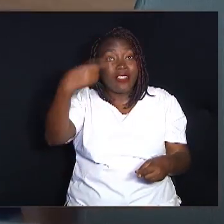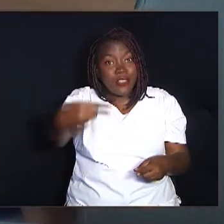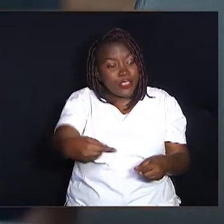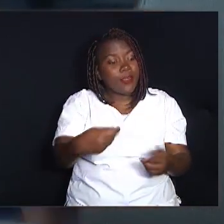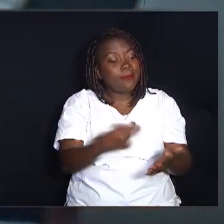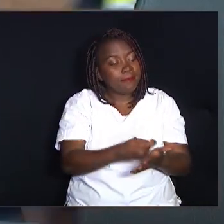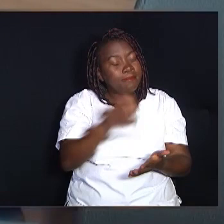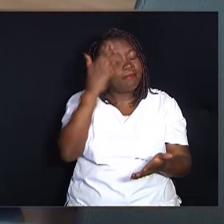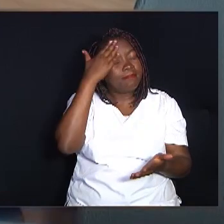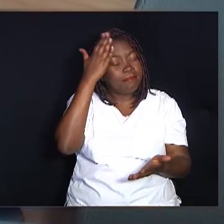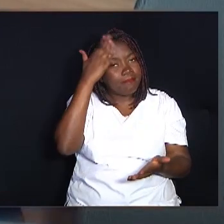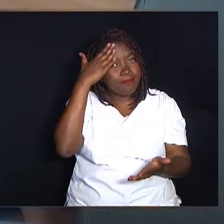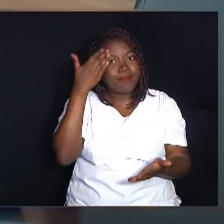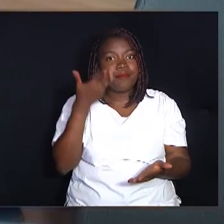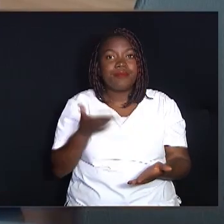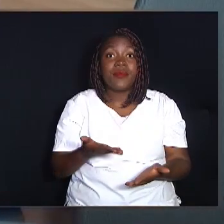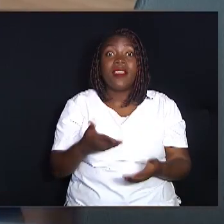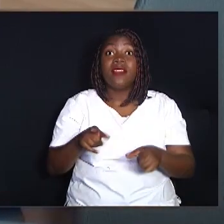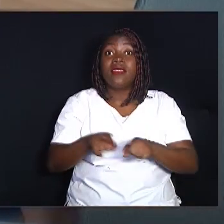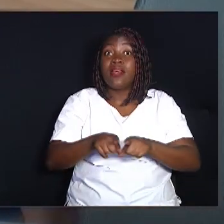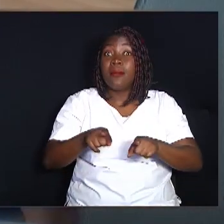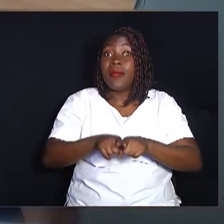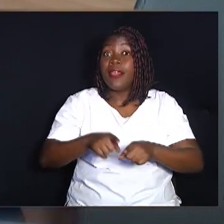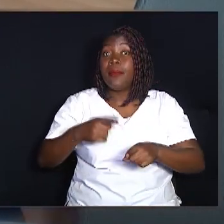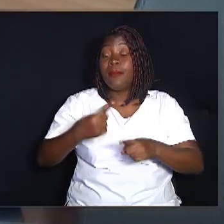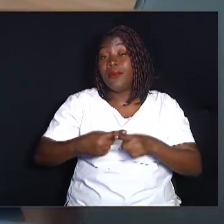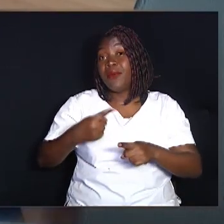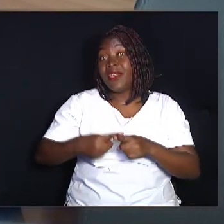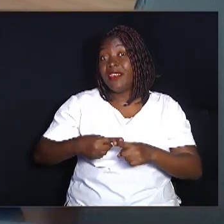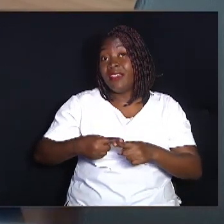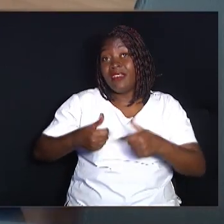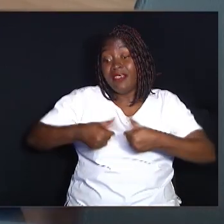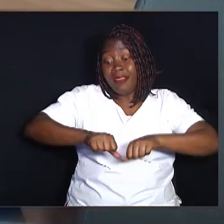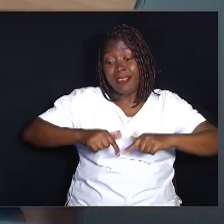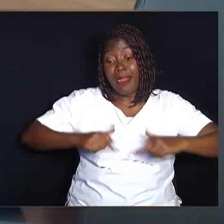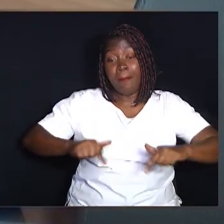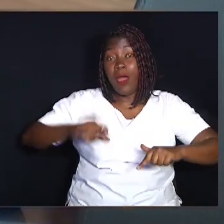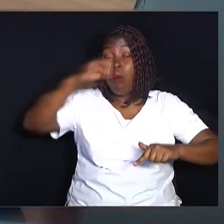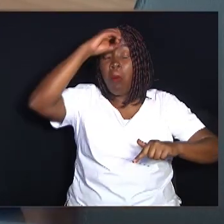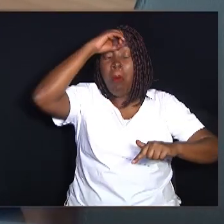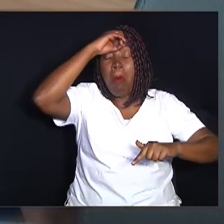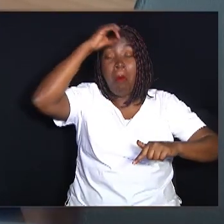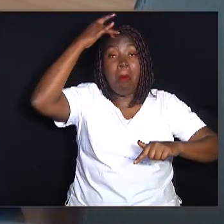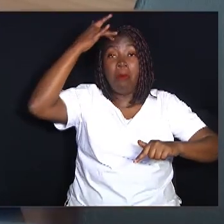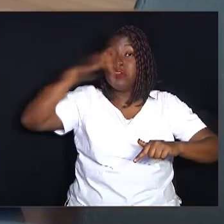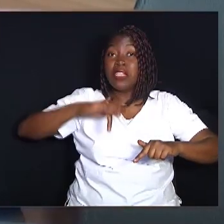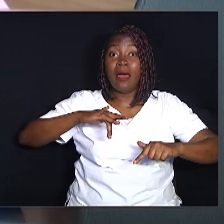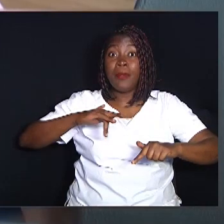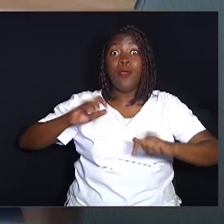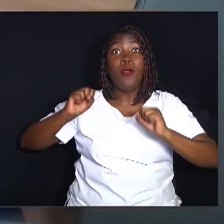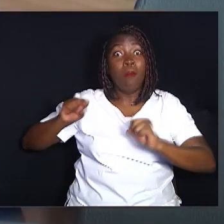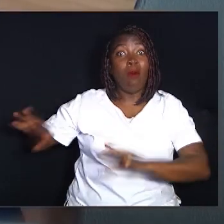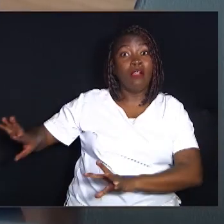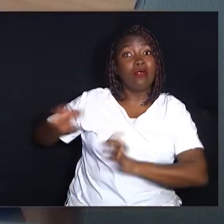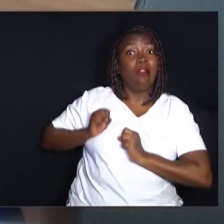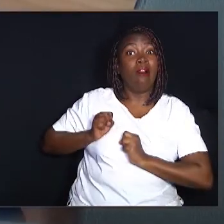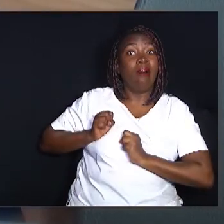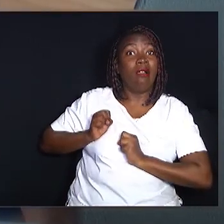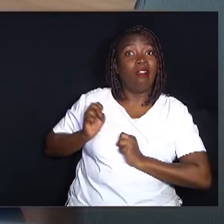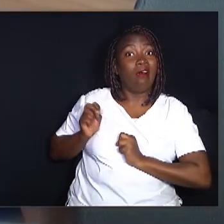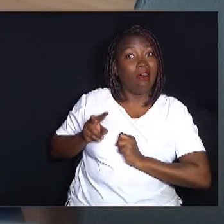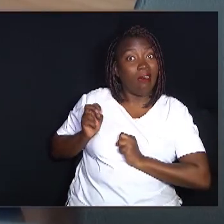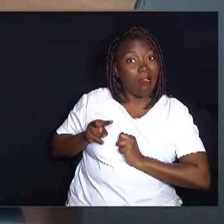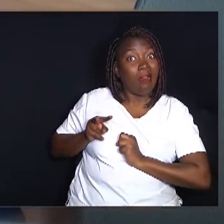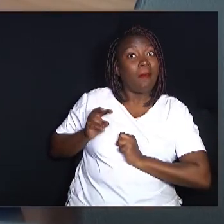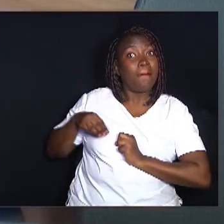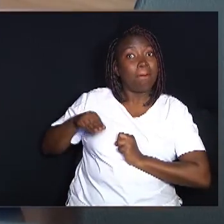disso, né, também, porque estão ali trabalhando e muitas vezes não sabem que podem estar sendo contaminados, né, com